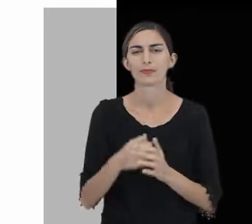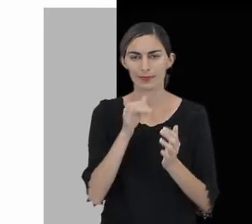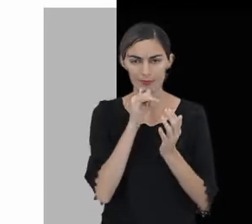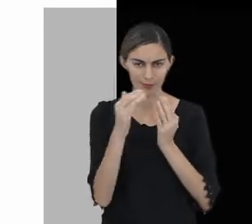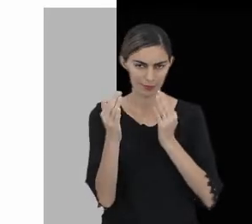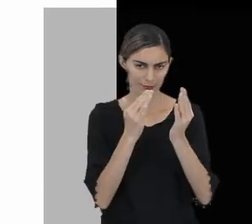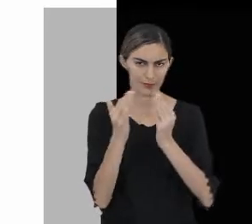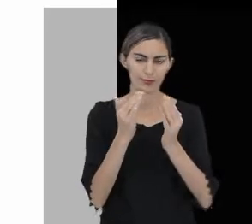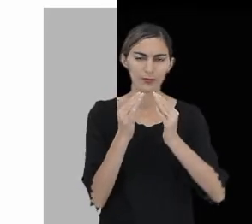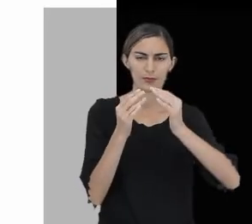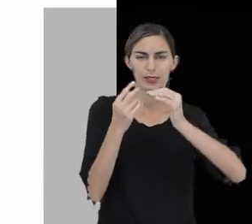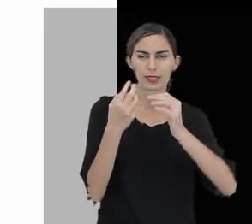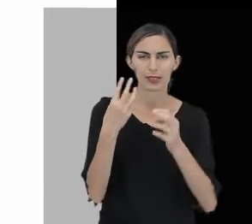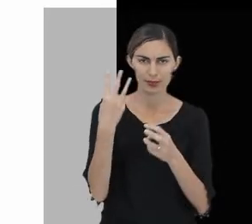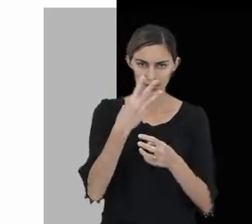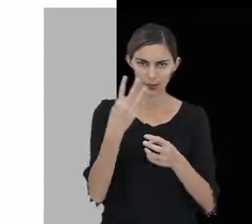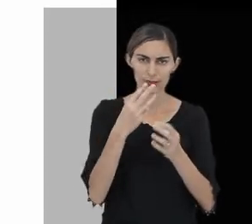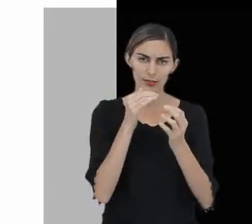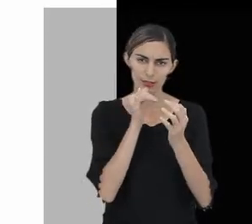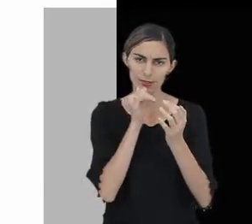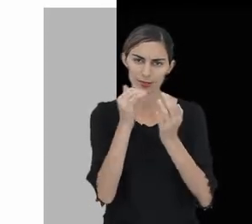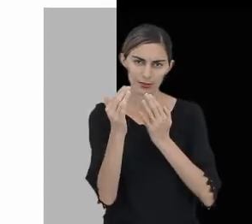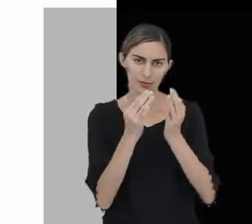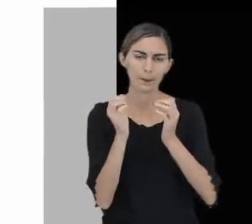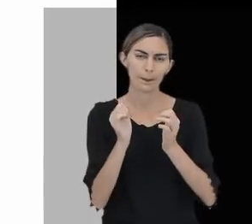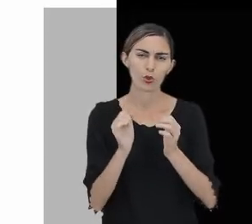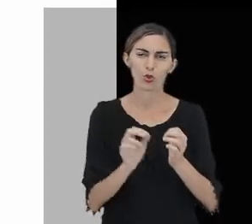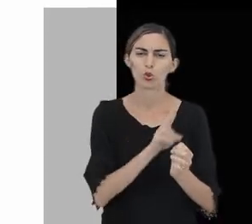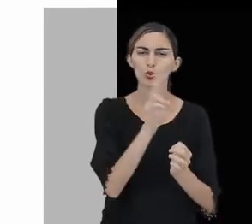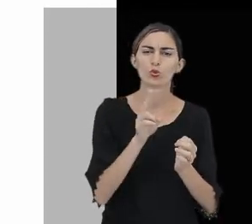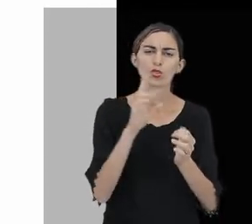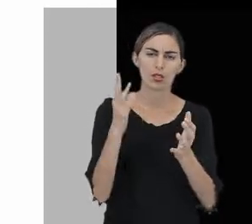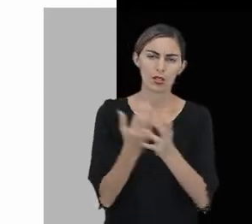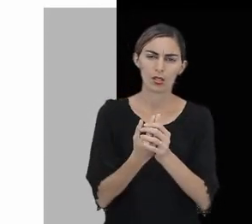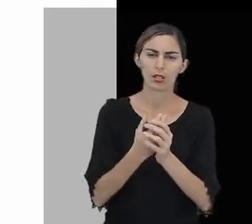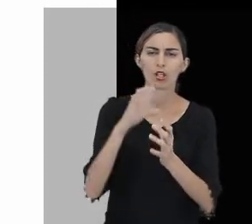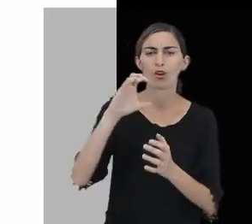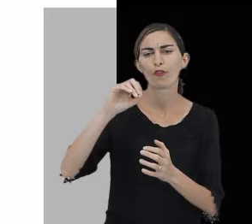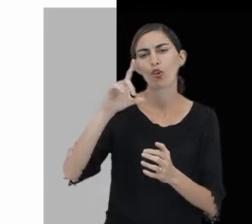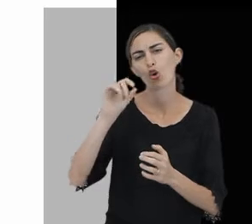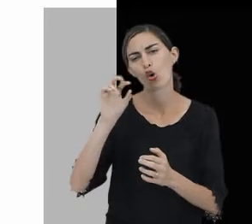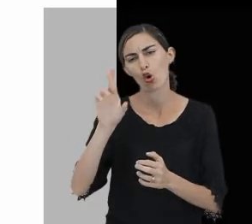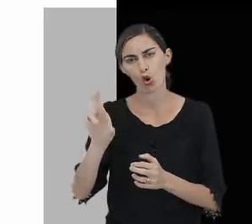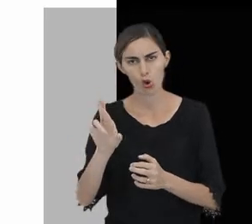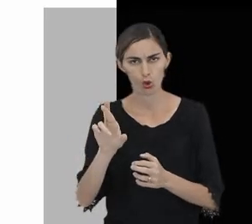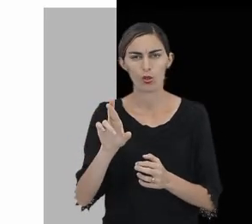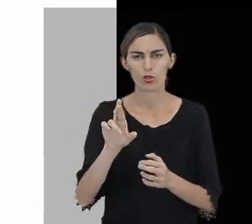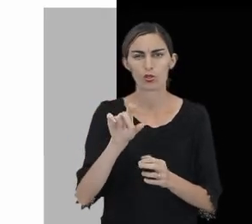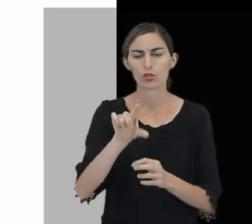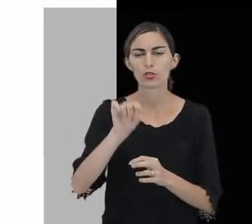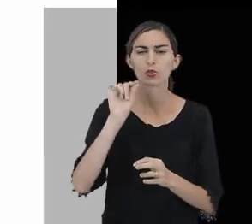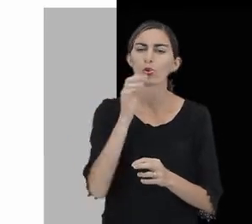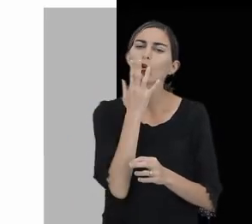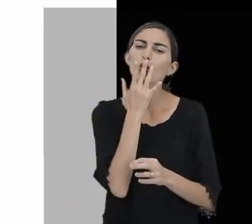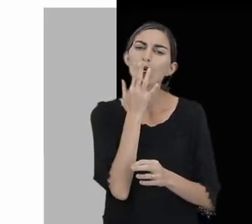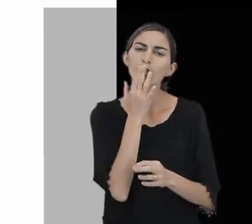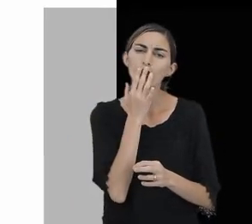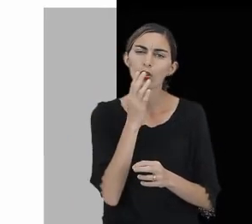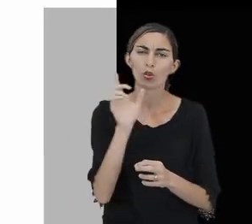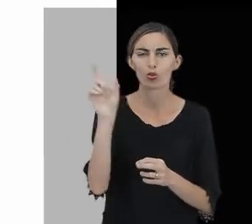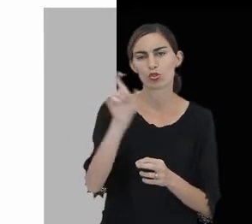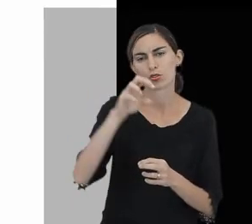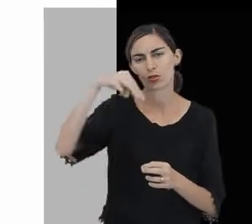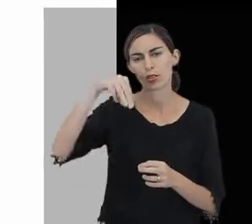nesse exemplo, terceiro exemplo aqui, você pode usar tanto o arquivo colors.xml para definir as cores do texto e do fundo, e pode usar o